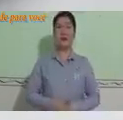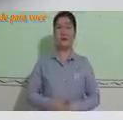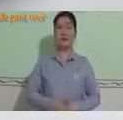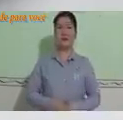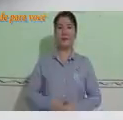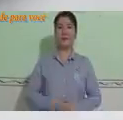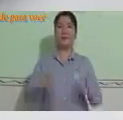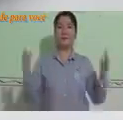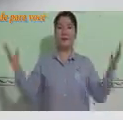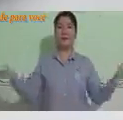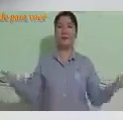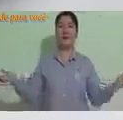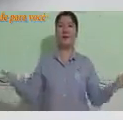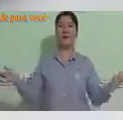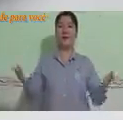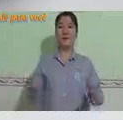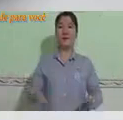2 pontos, é acento agudo,